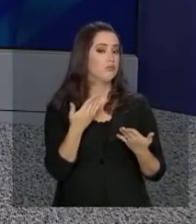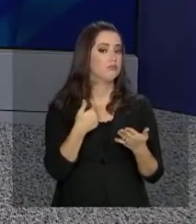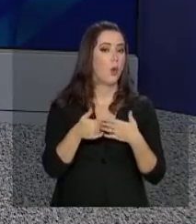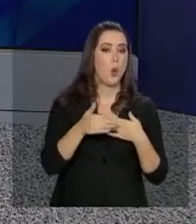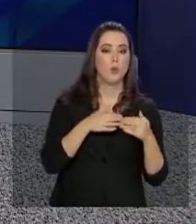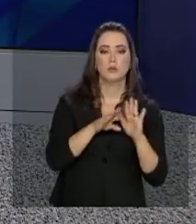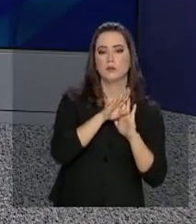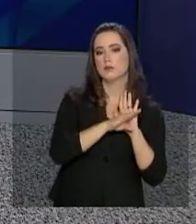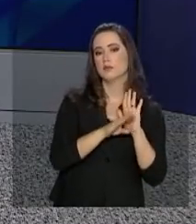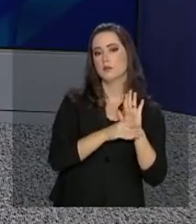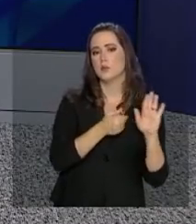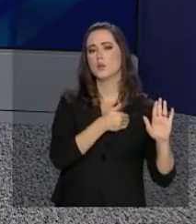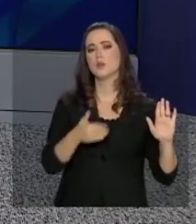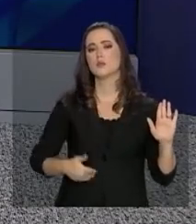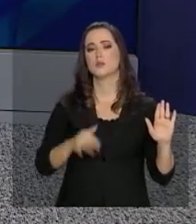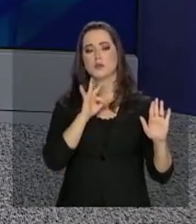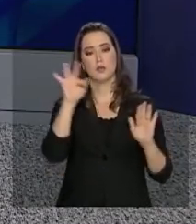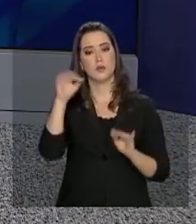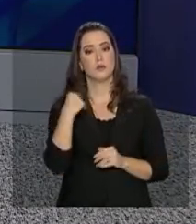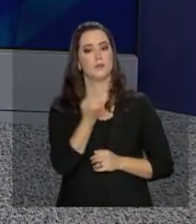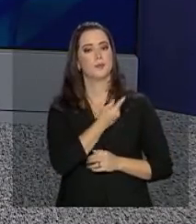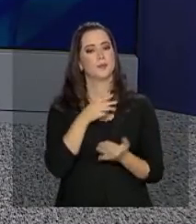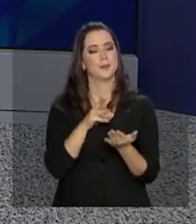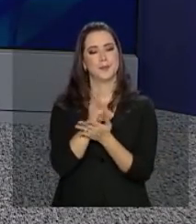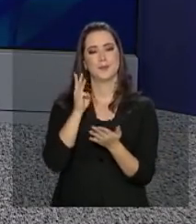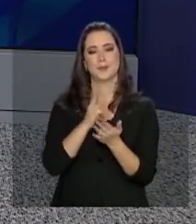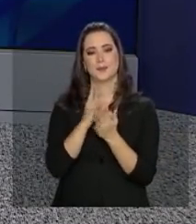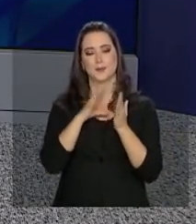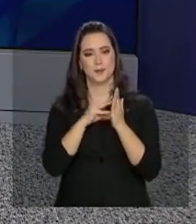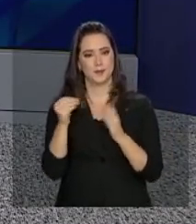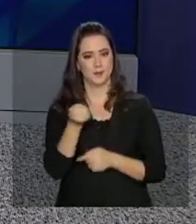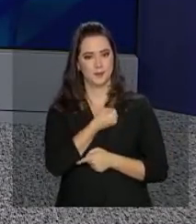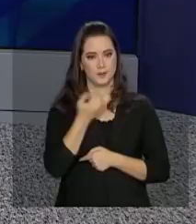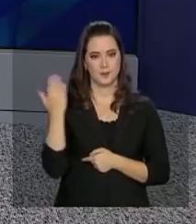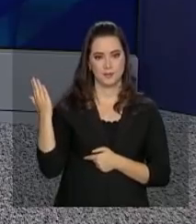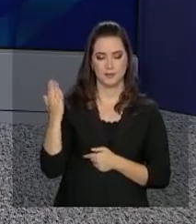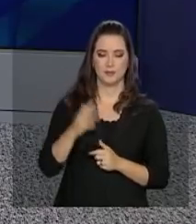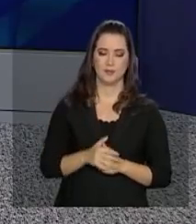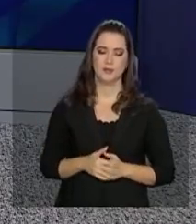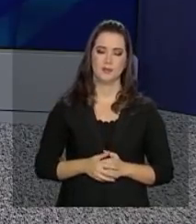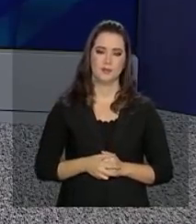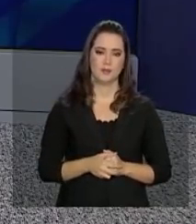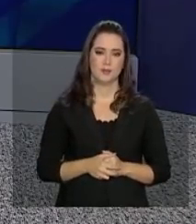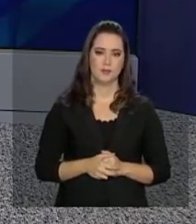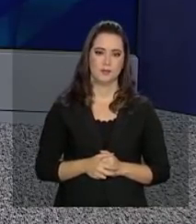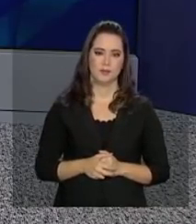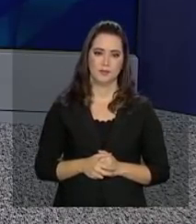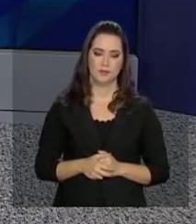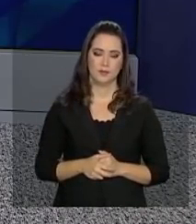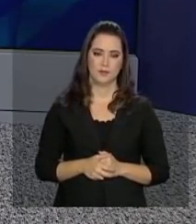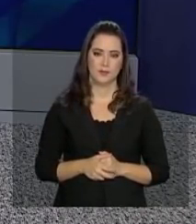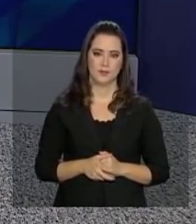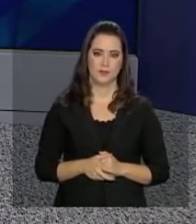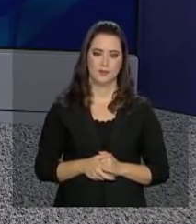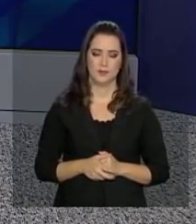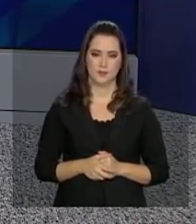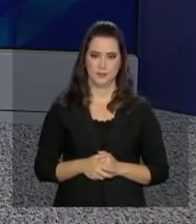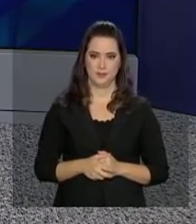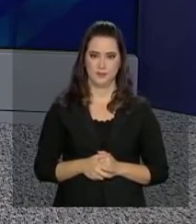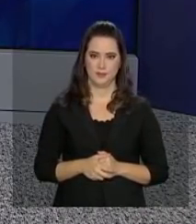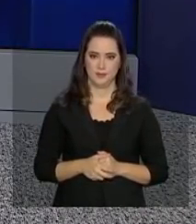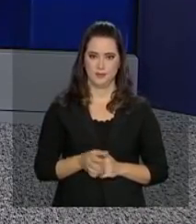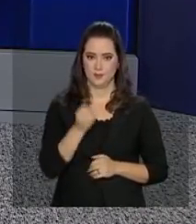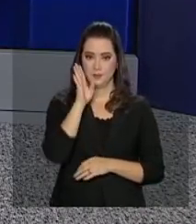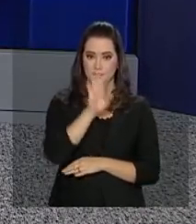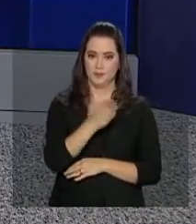dúvidas sobre programas e ações do governo federal para o nosso WhatsApp. Anote aí, 619-9867-8787.